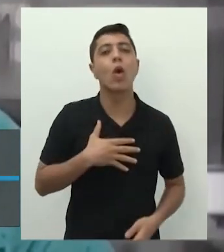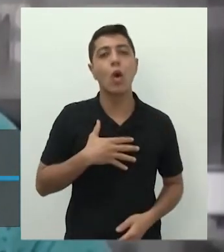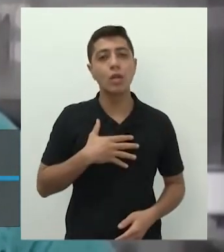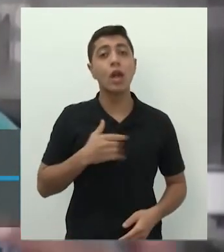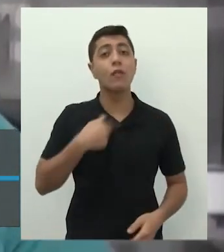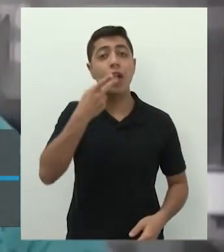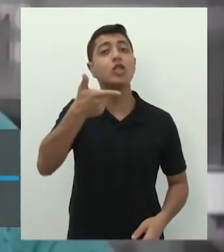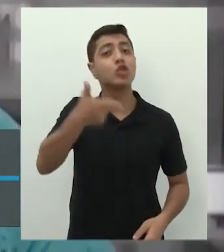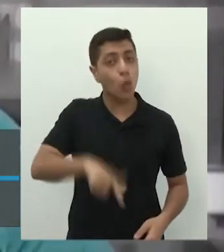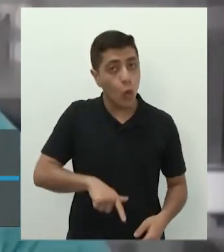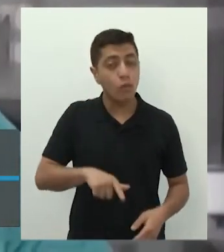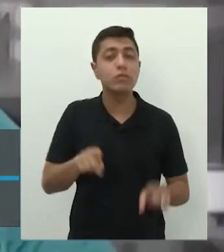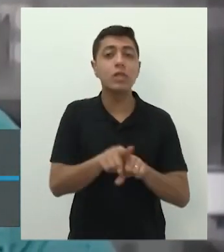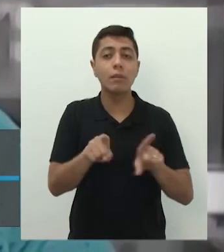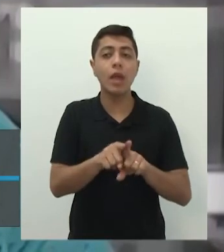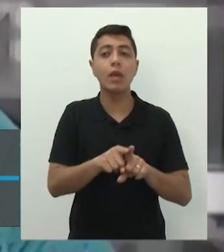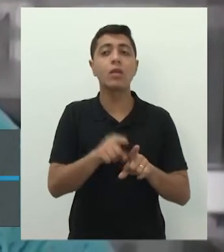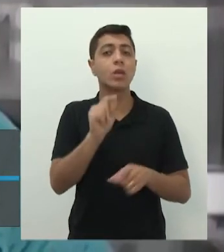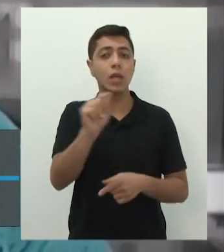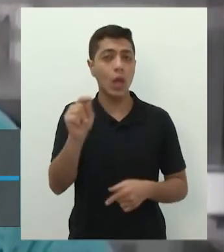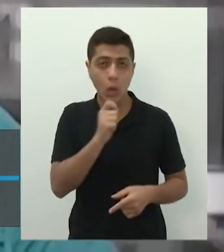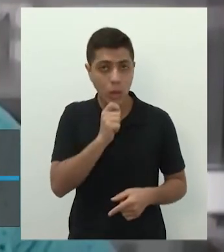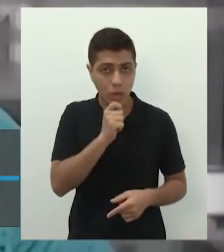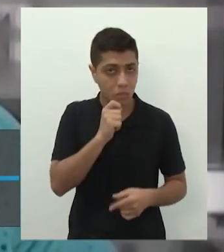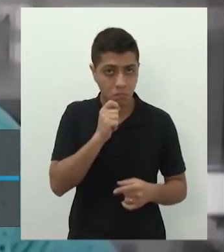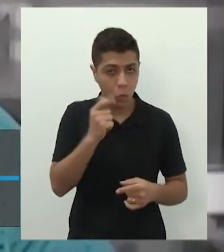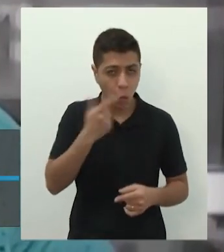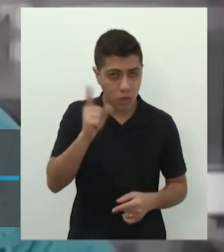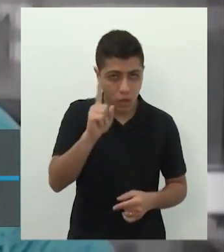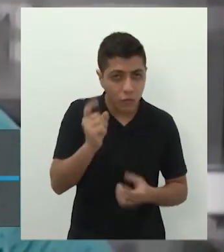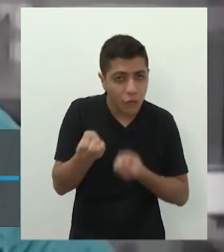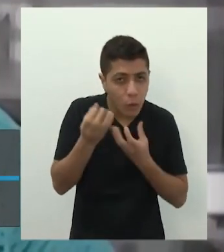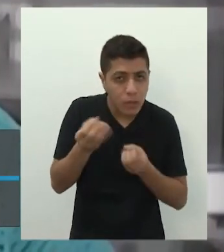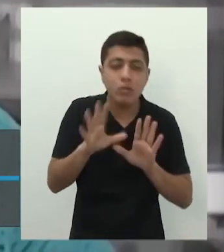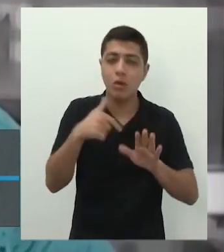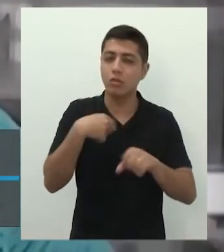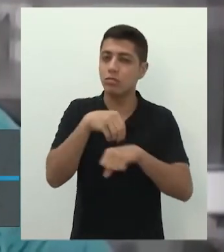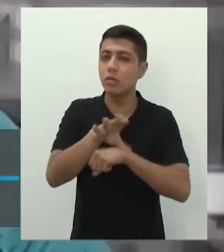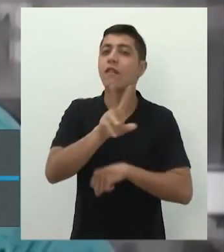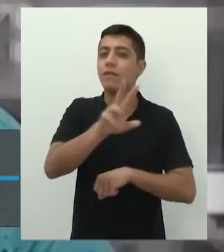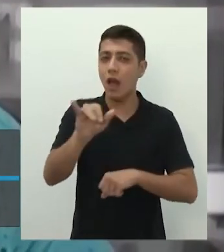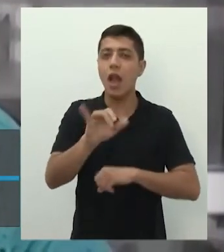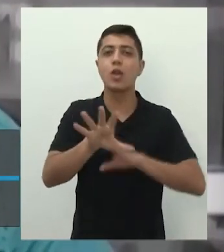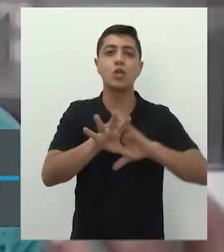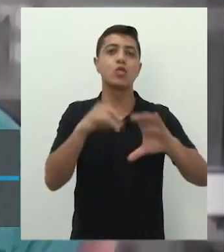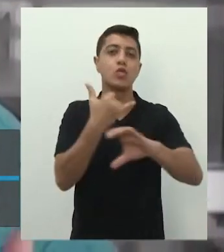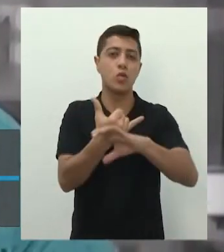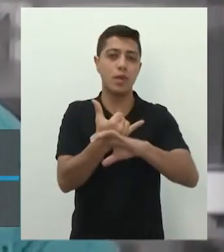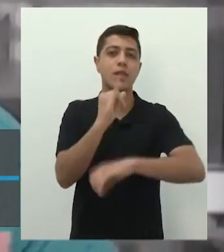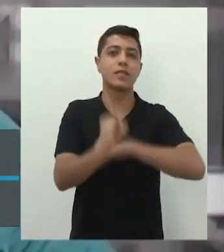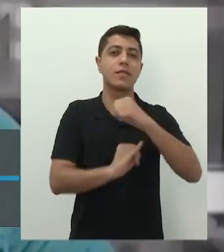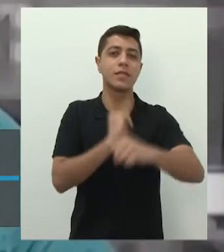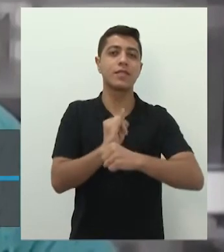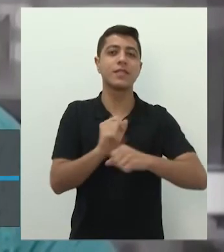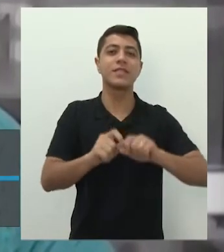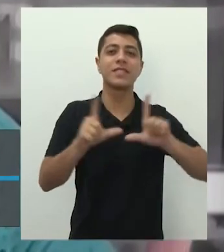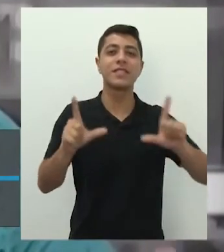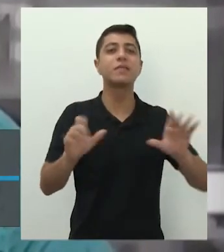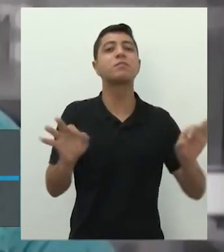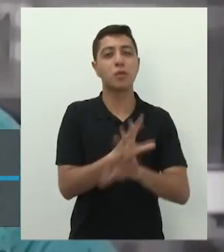empática, no sentido de abrir possibilidade de conversa e de olho no olho com os seus alunos, com os seus